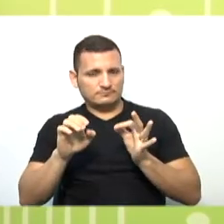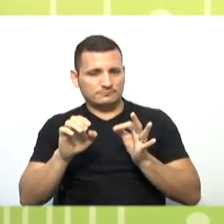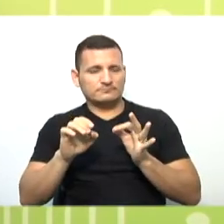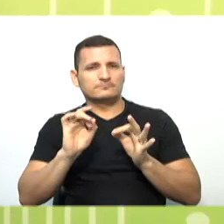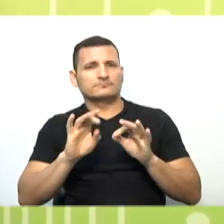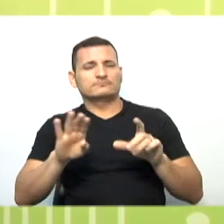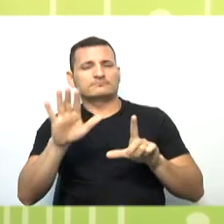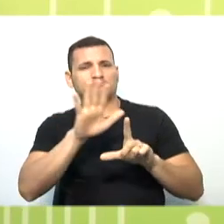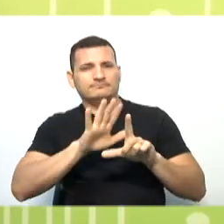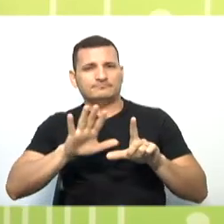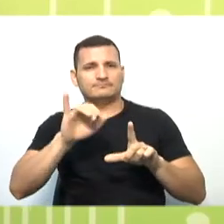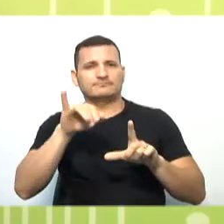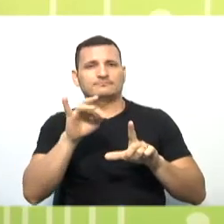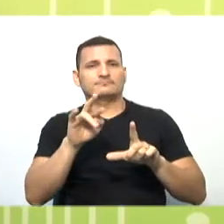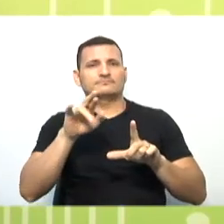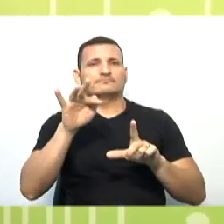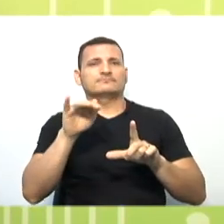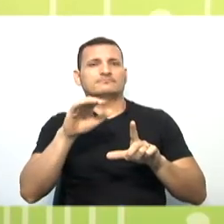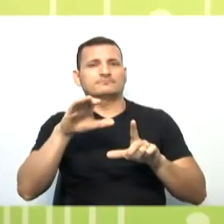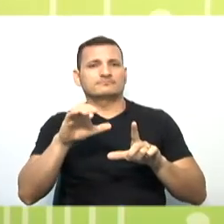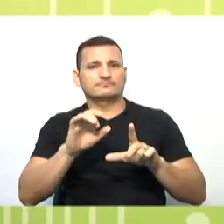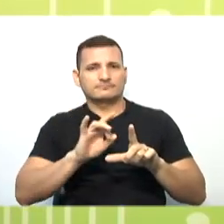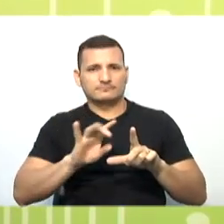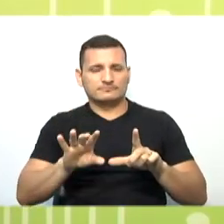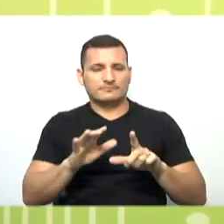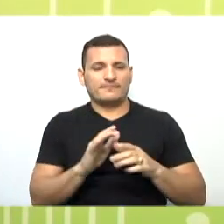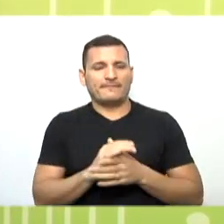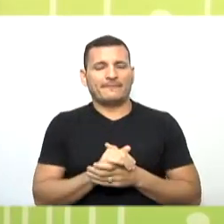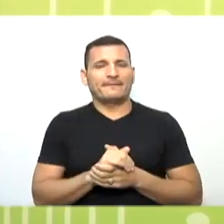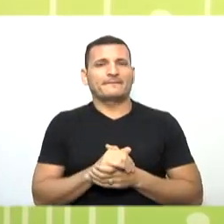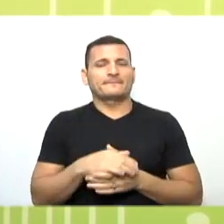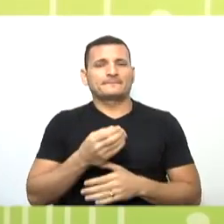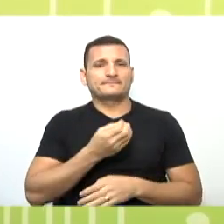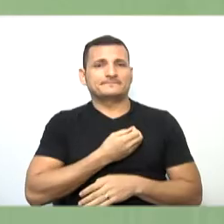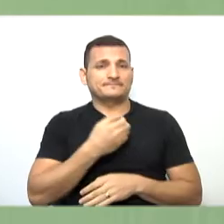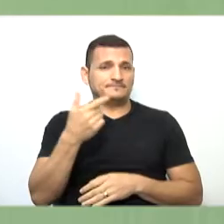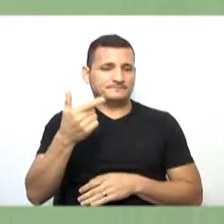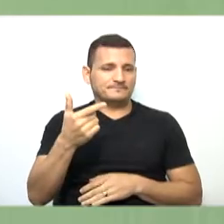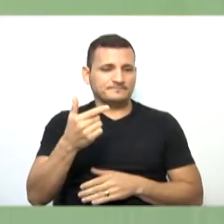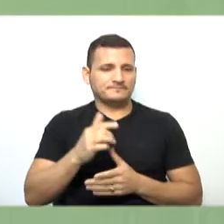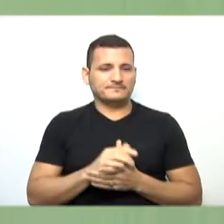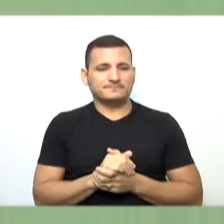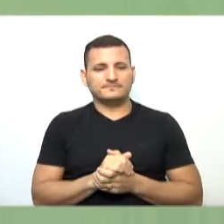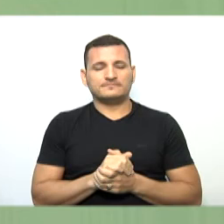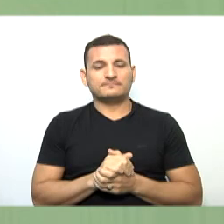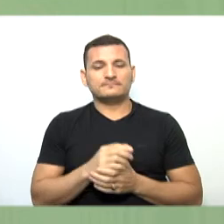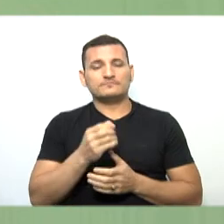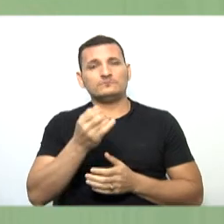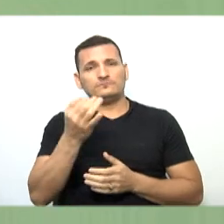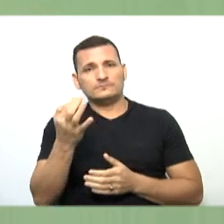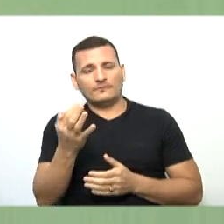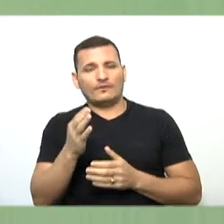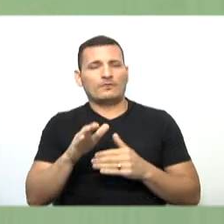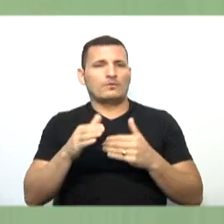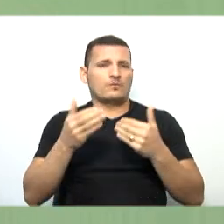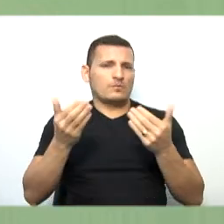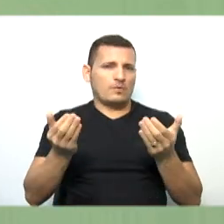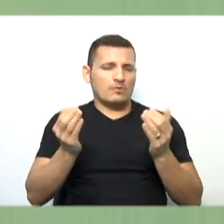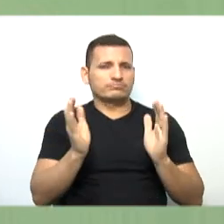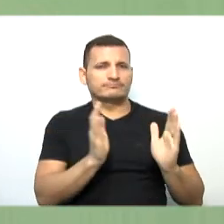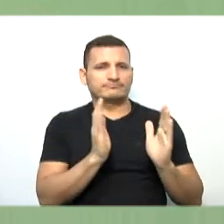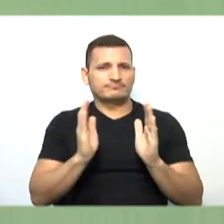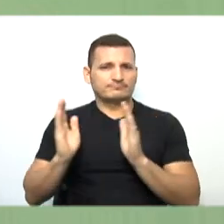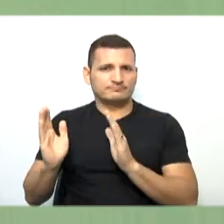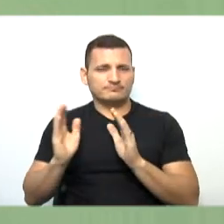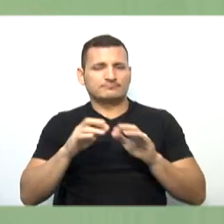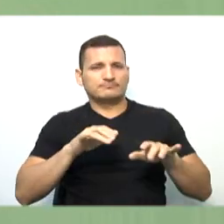de interface, de layout, ok? Questão número 2 diz o seguinte: quantas e quais são as camadas